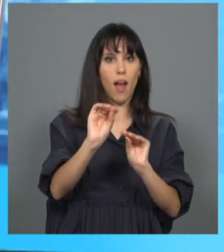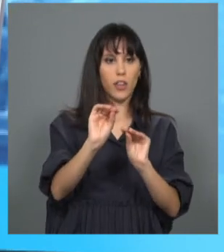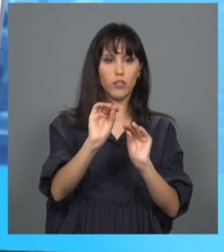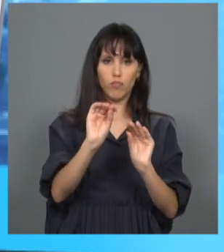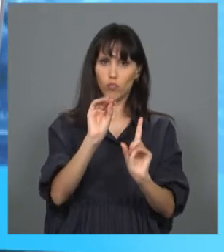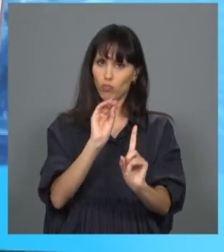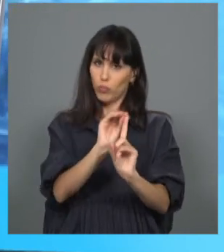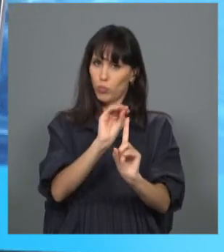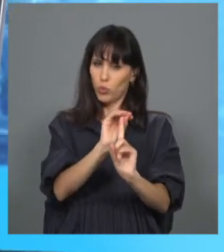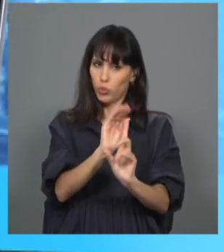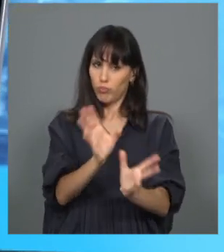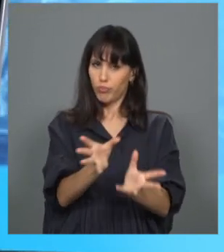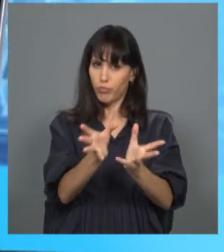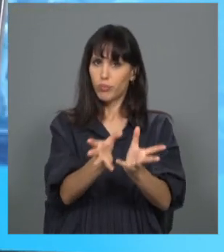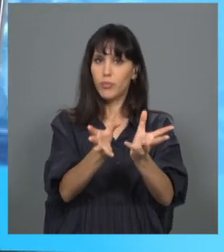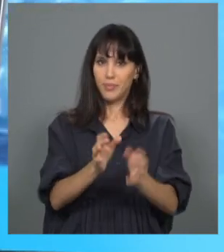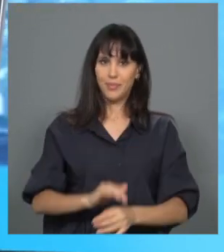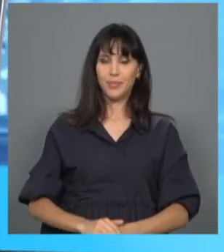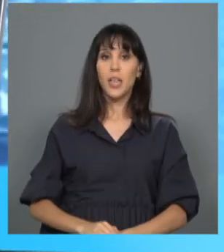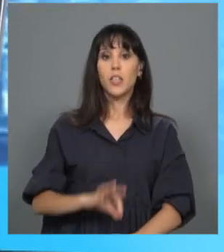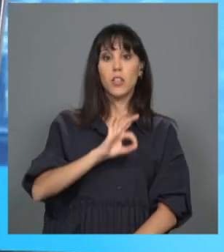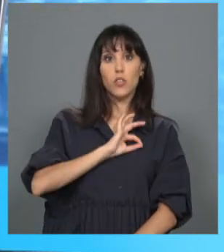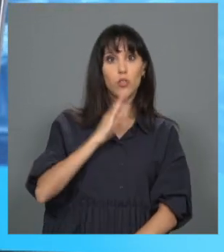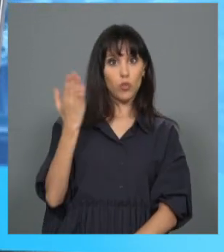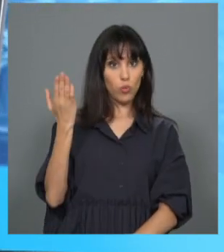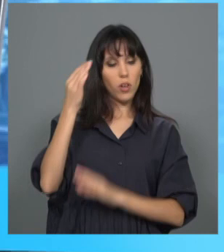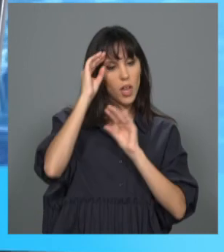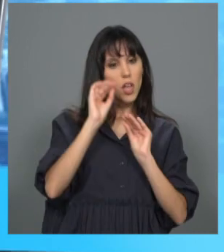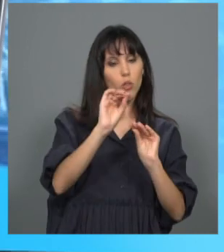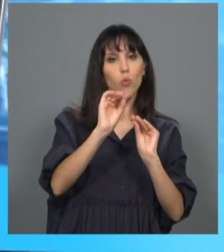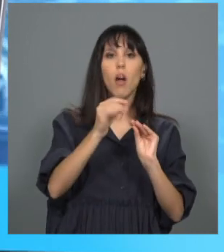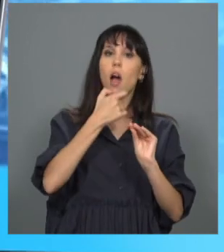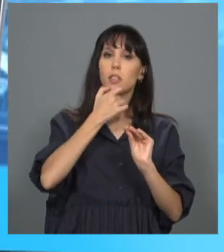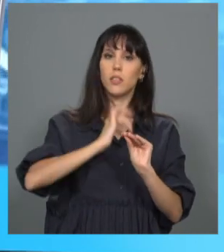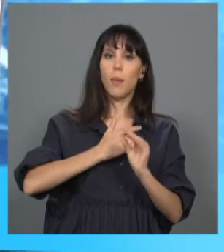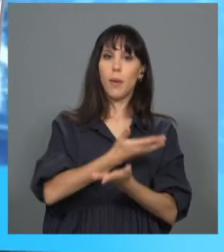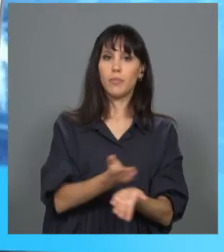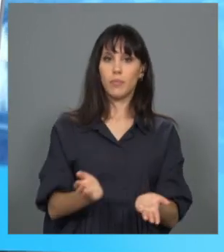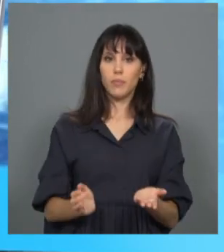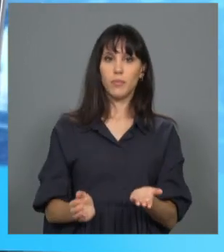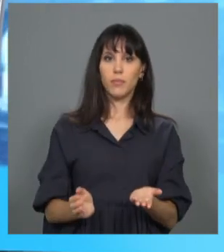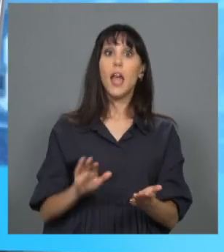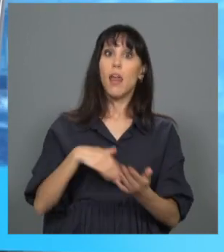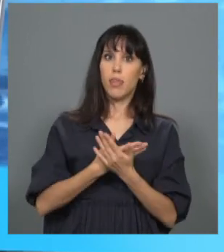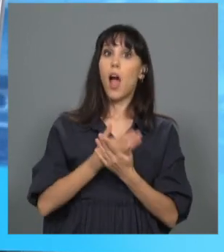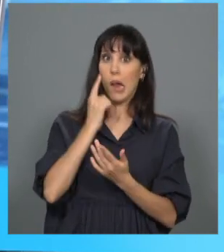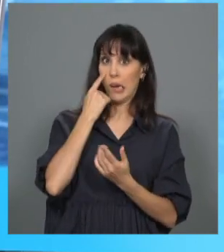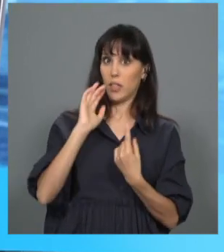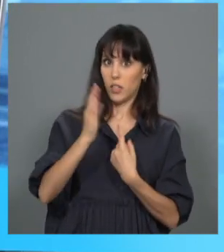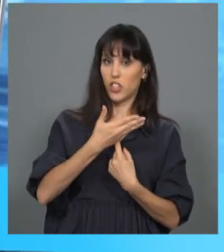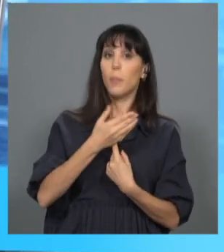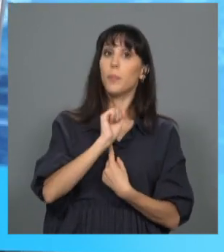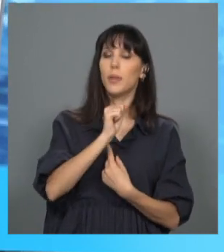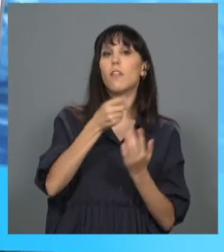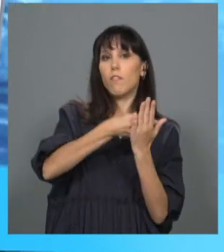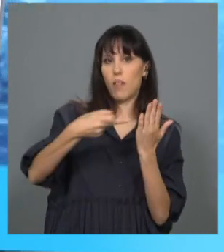disciplinar as pessoas. O Senhor educa aqueles que ama. E dá vergastadas, isto é citação do livro dos